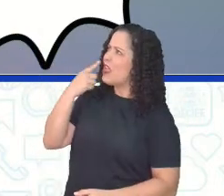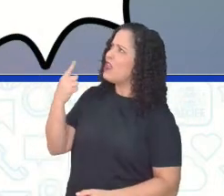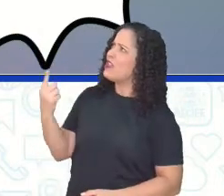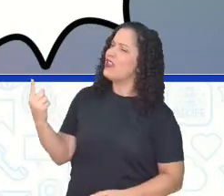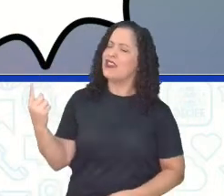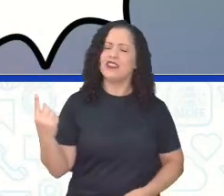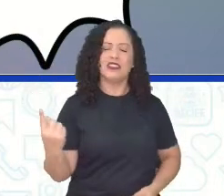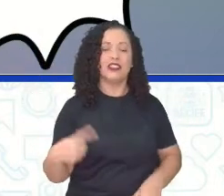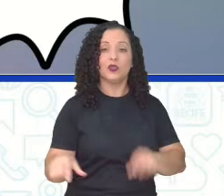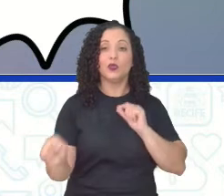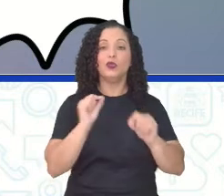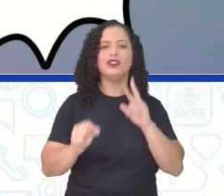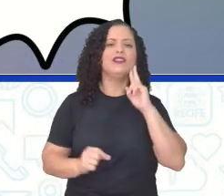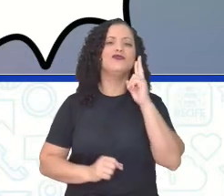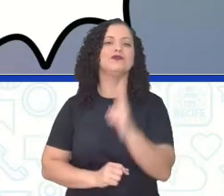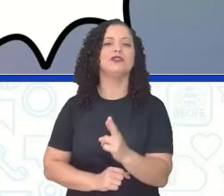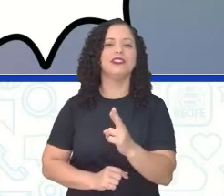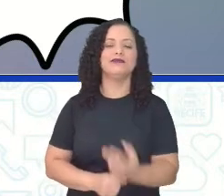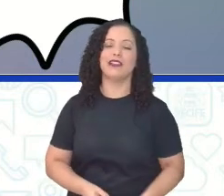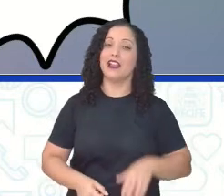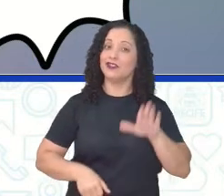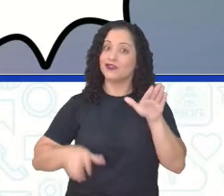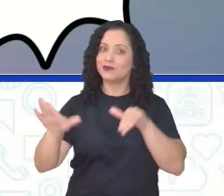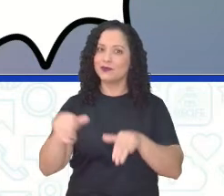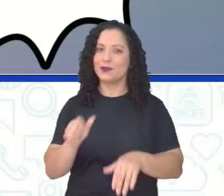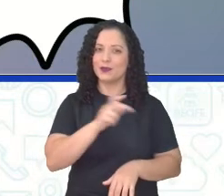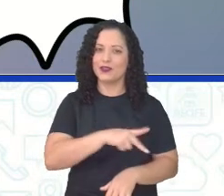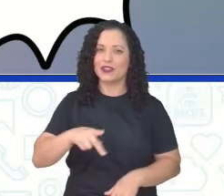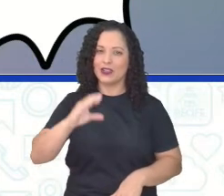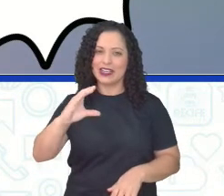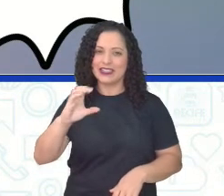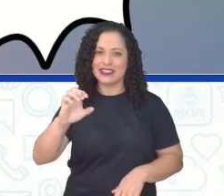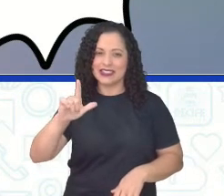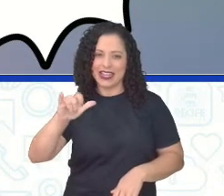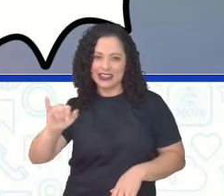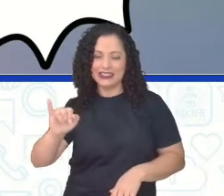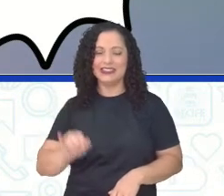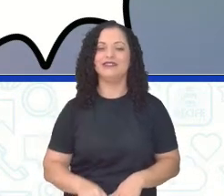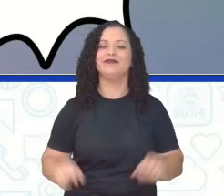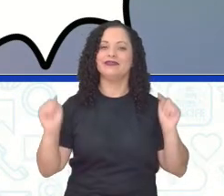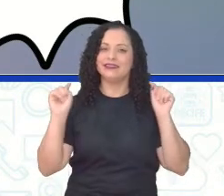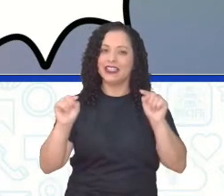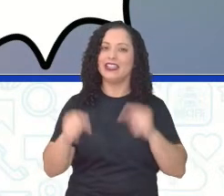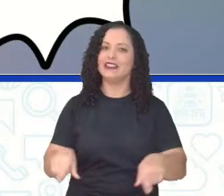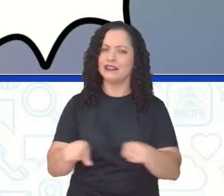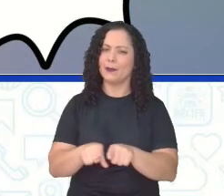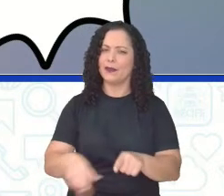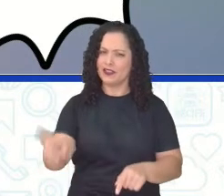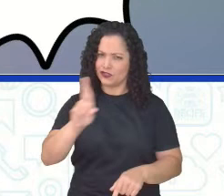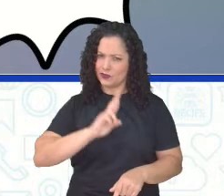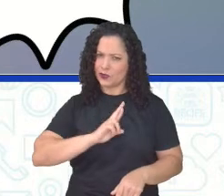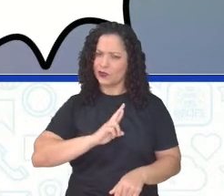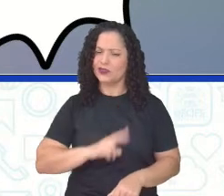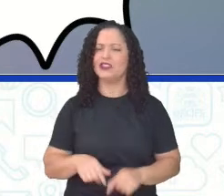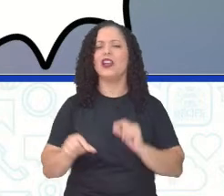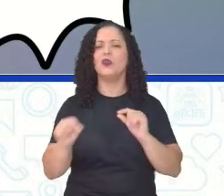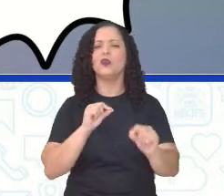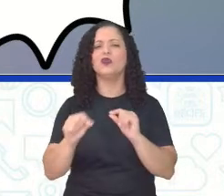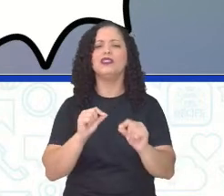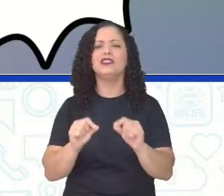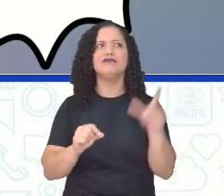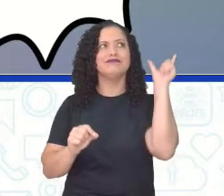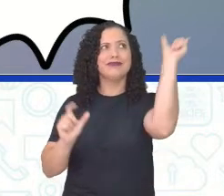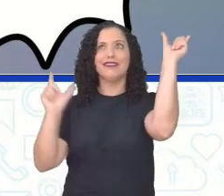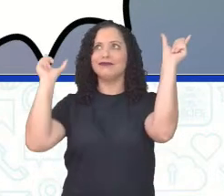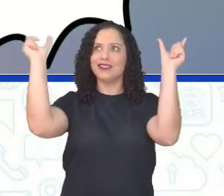vou falar aí para a professora Celi, não é, que está do outro lado aí da telinha. Responde também aí, Celi, nossos questionamentos.